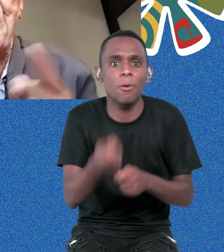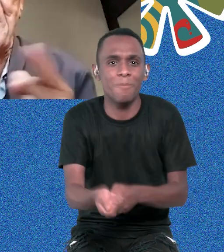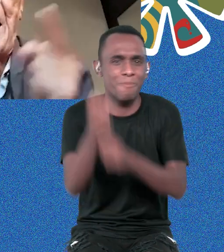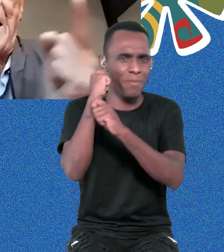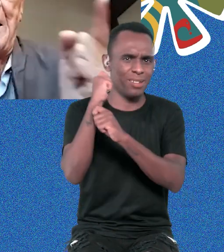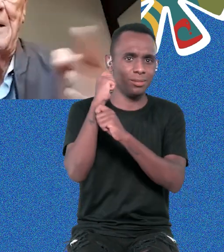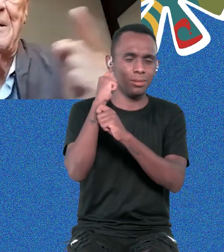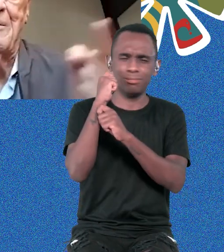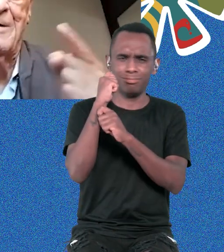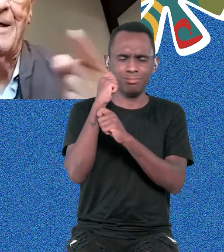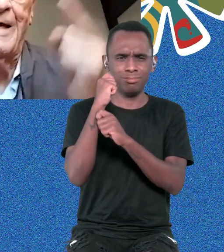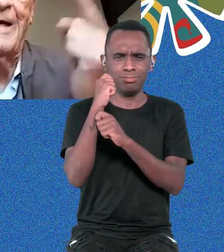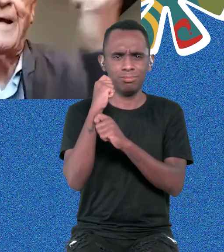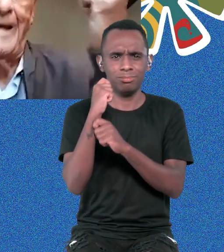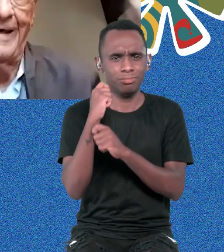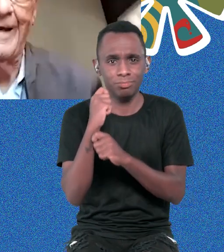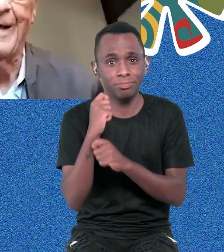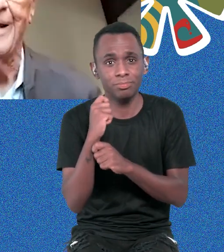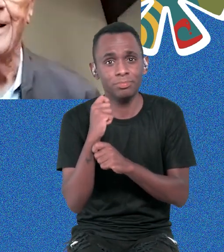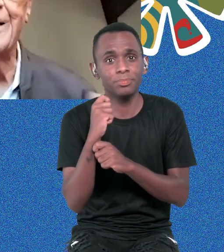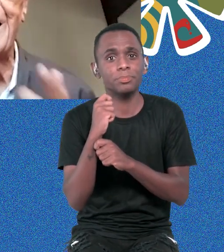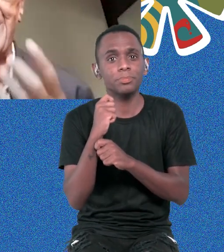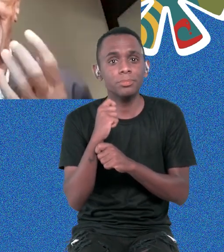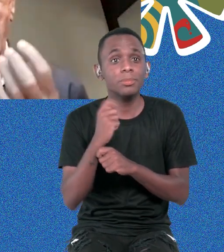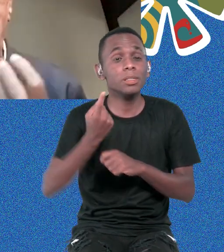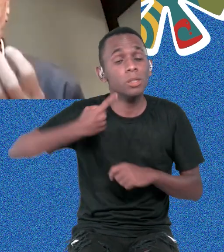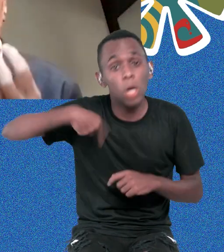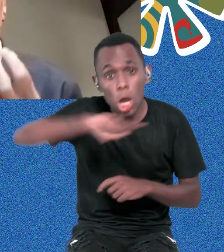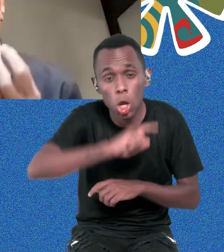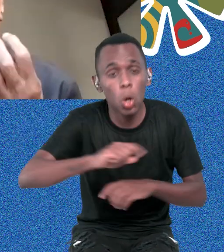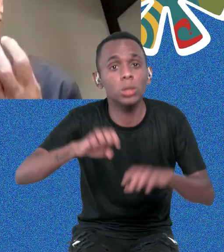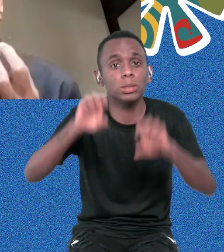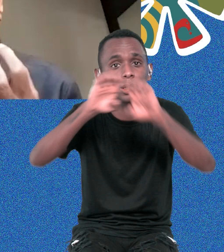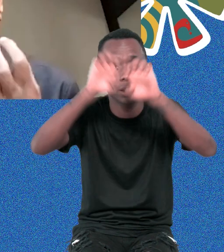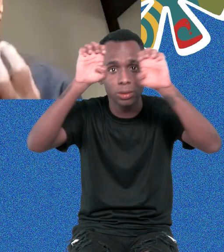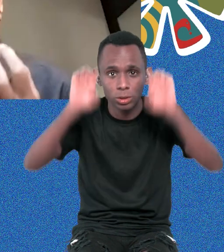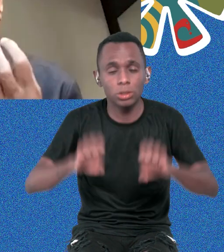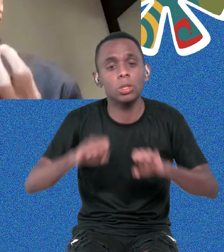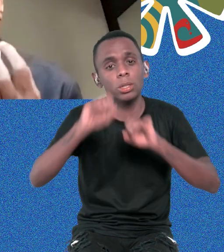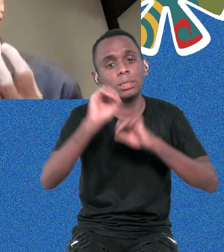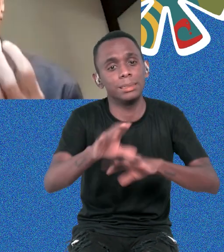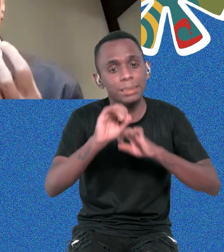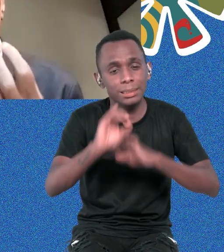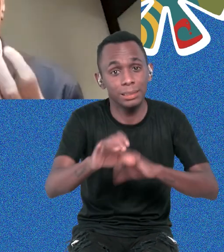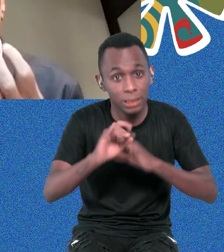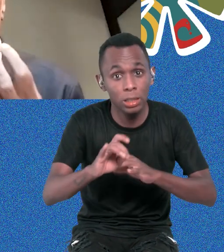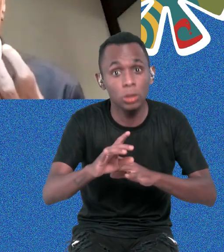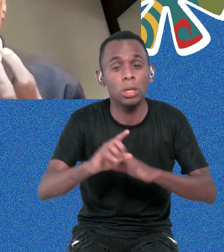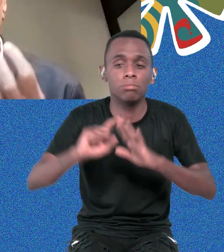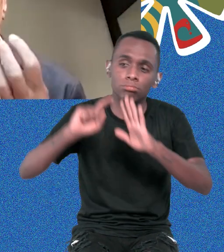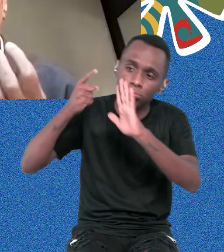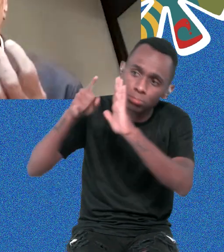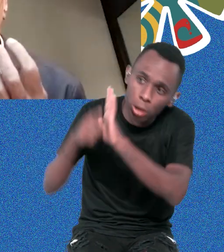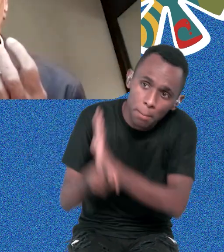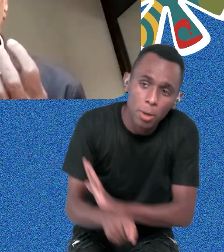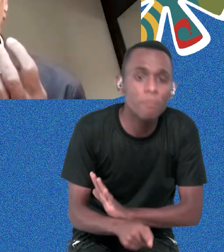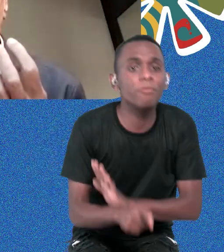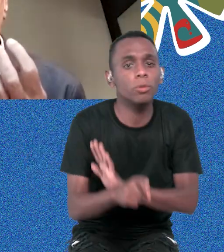pesca, en pescar. No, esta, a nosa, a estructura de nuestro sistema educacional